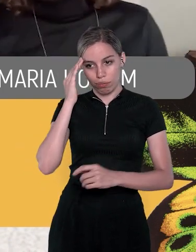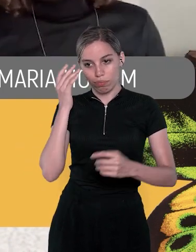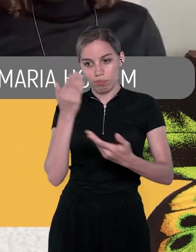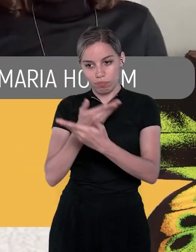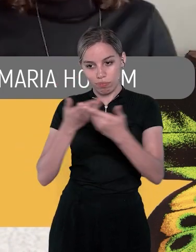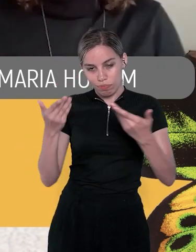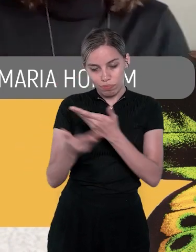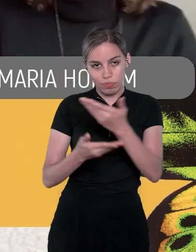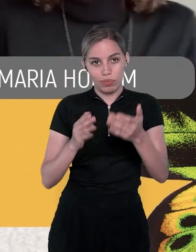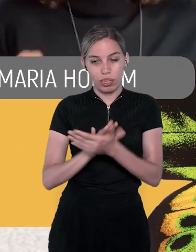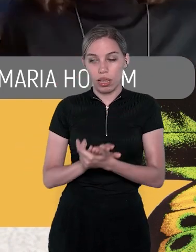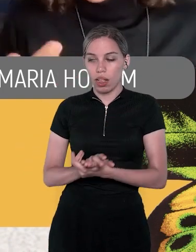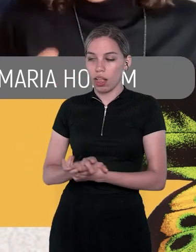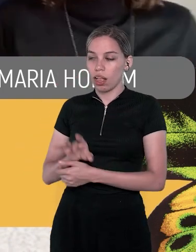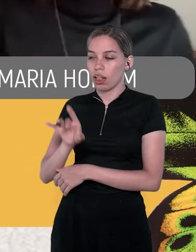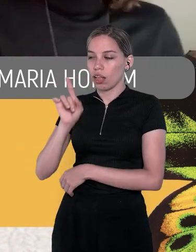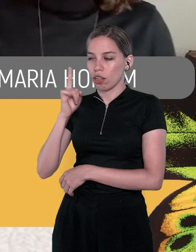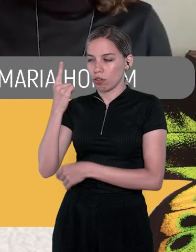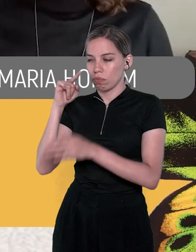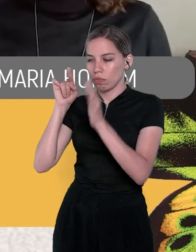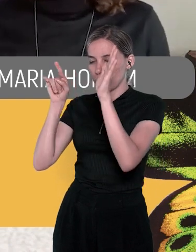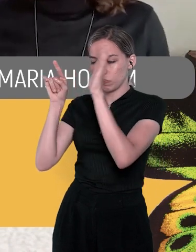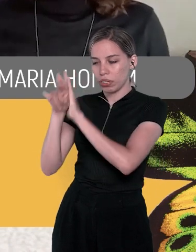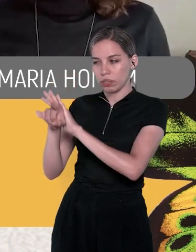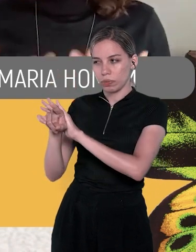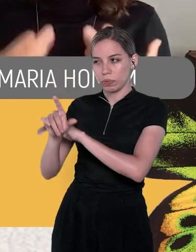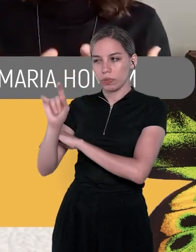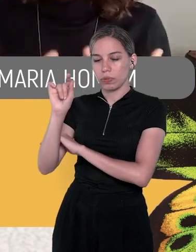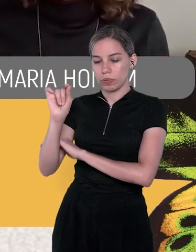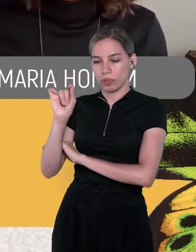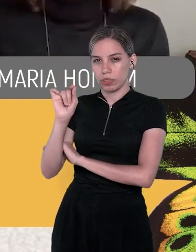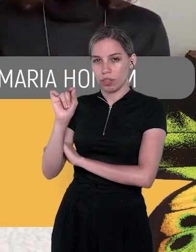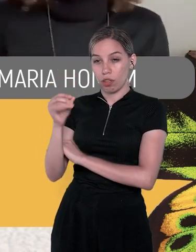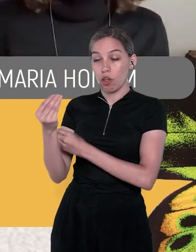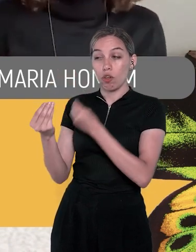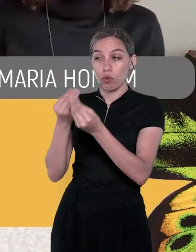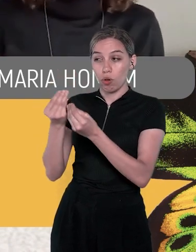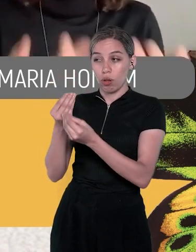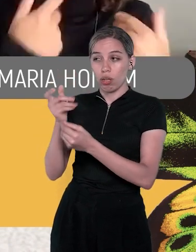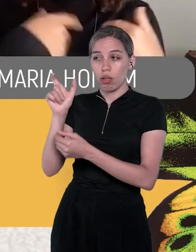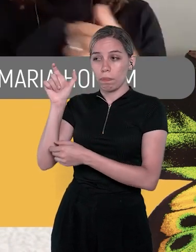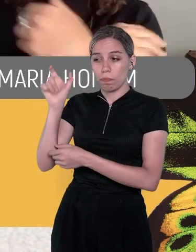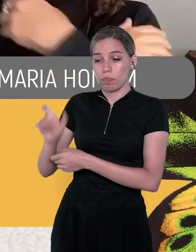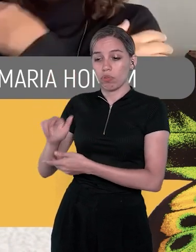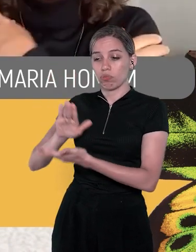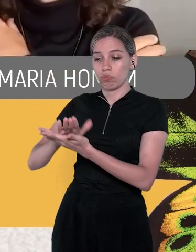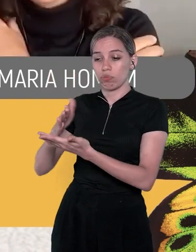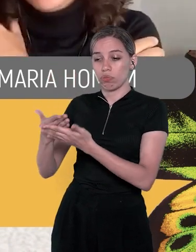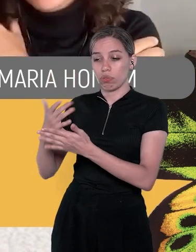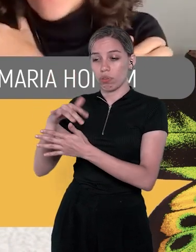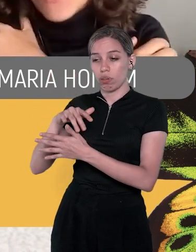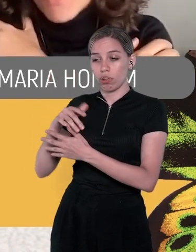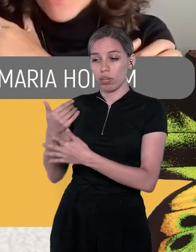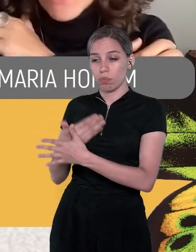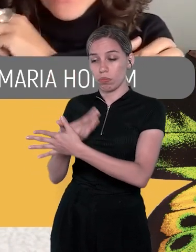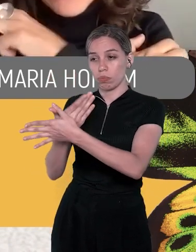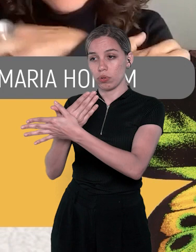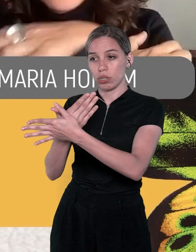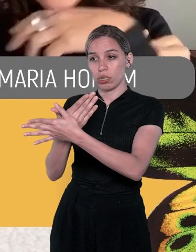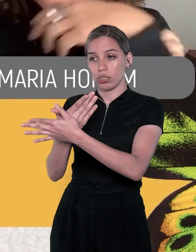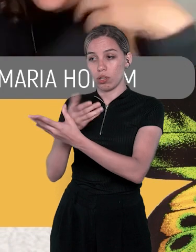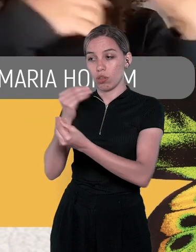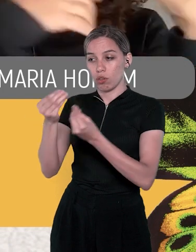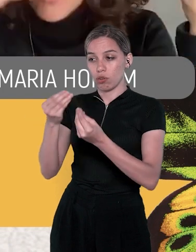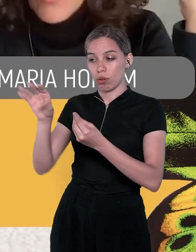que é uma pergunta cruel, né? Mas assim, como trazer um intérprete de borboletas para cá?